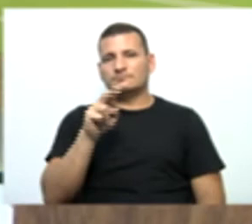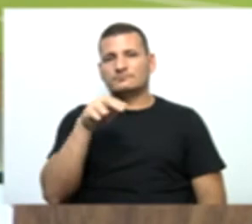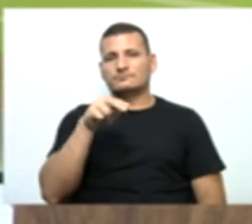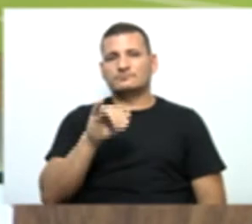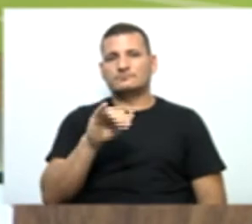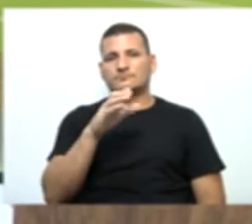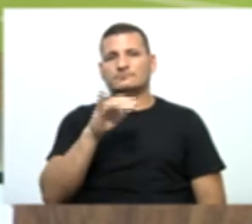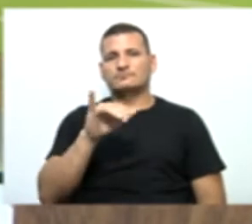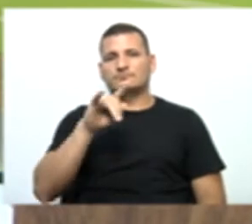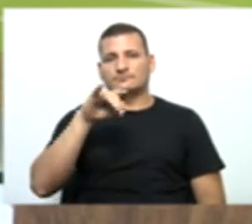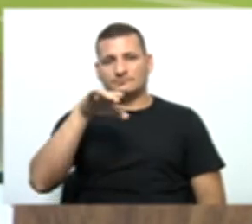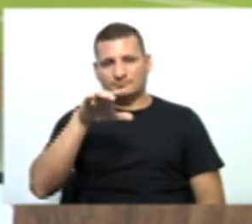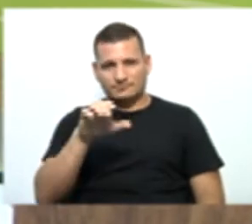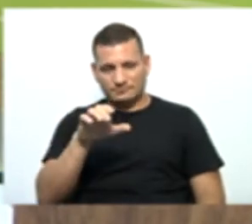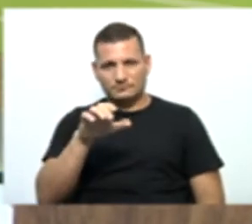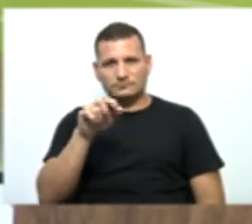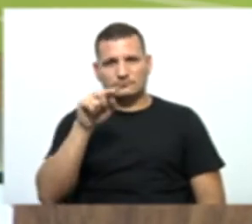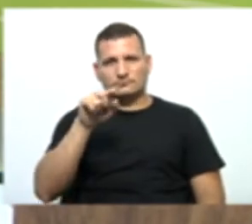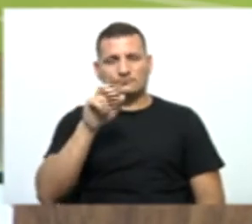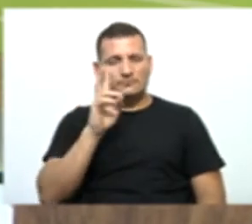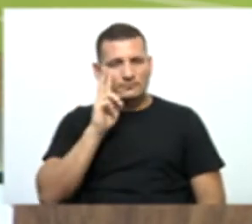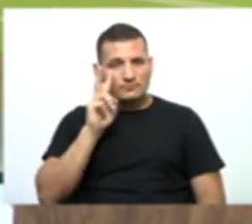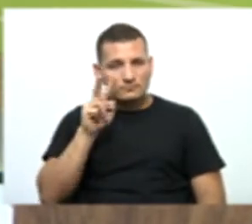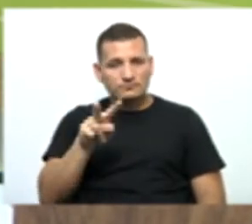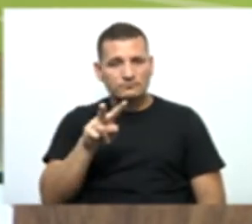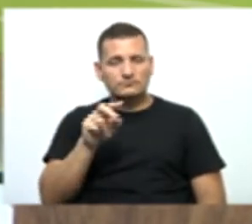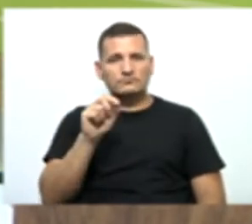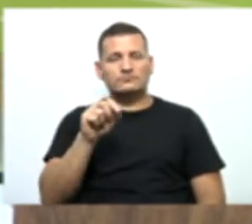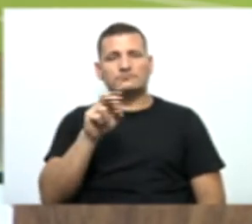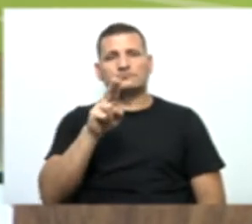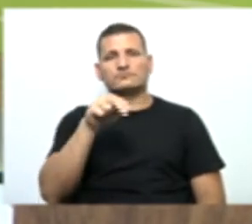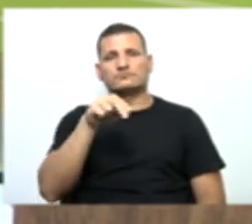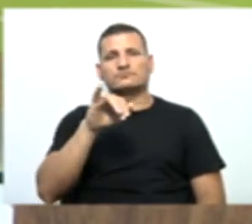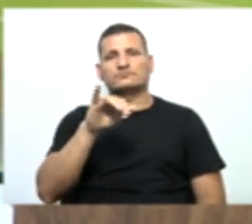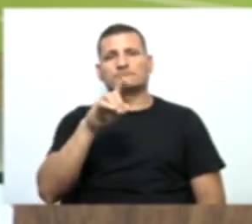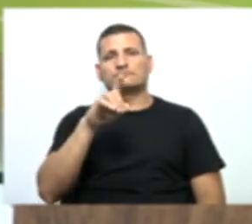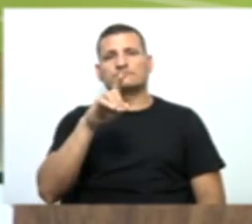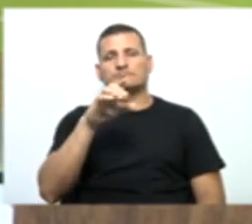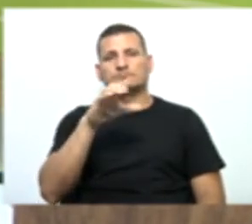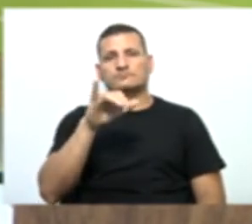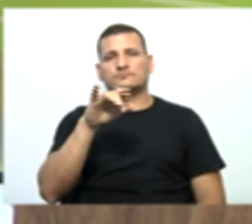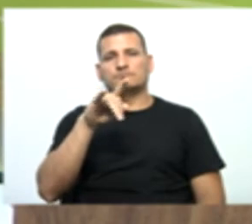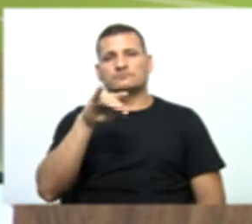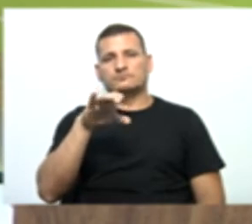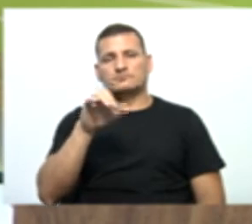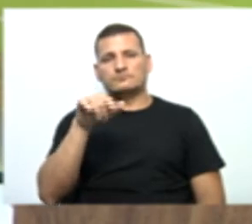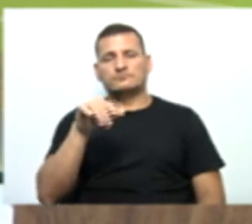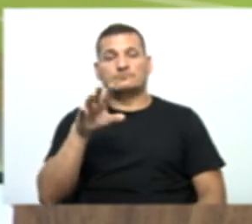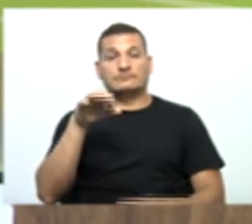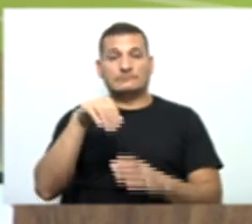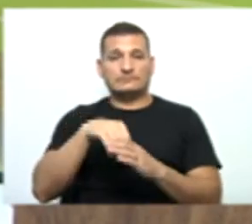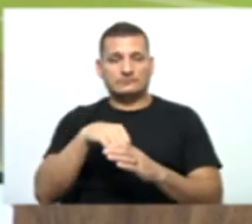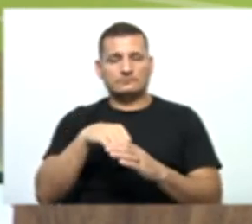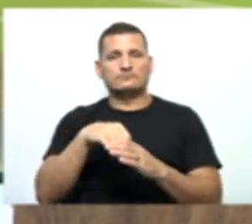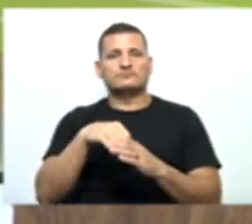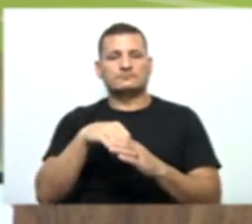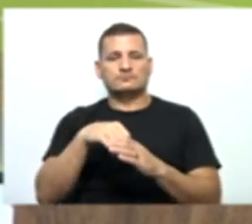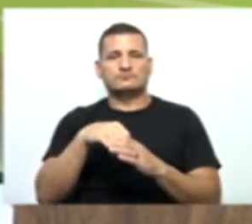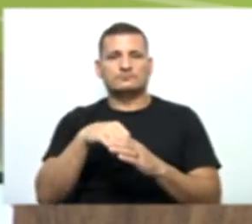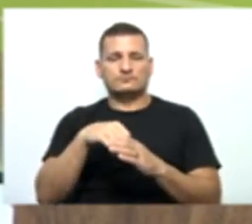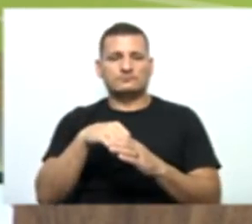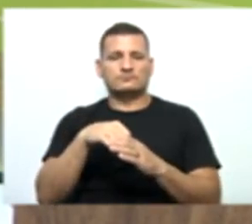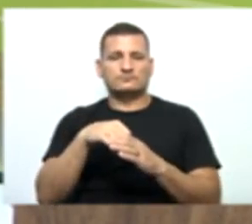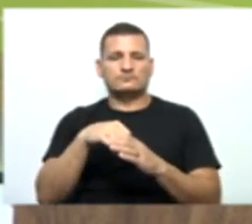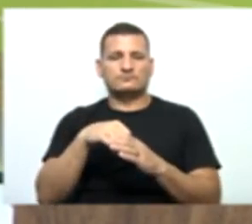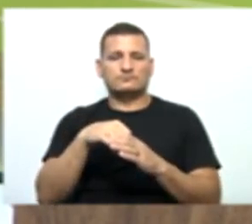vocês prestassem atenção que a unicidade ela se aplica ao conceito da classe. A classe